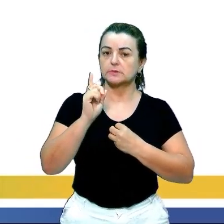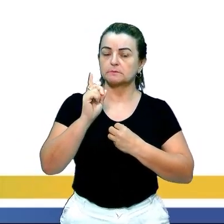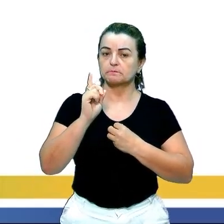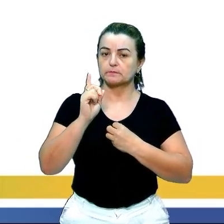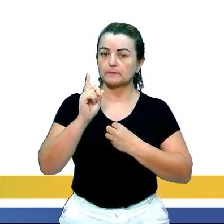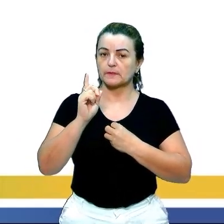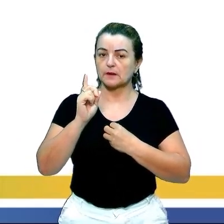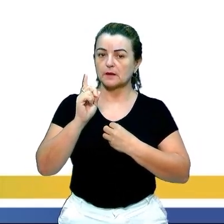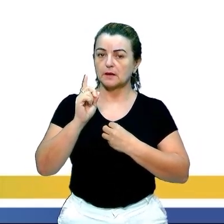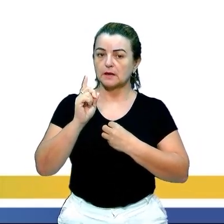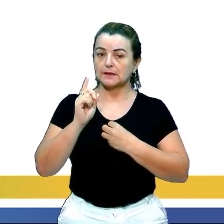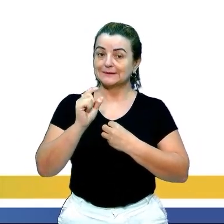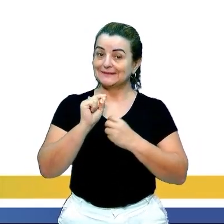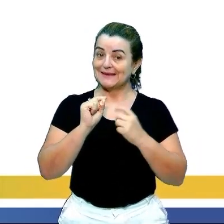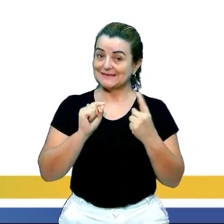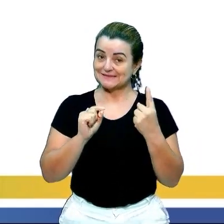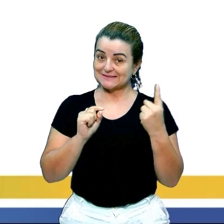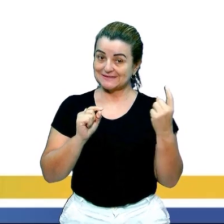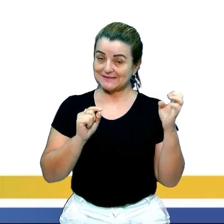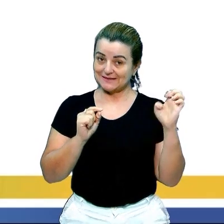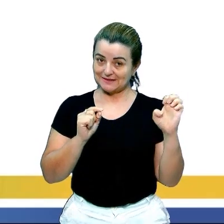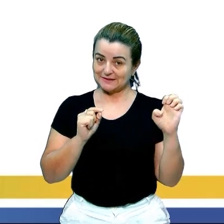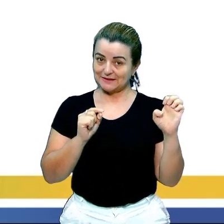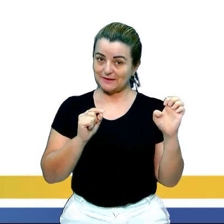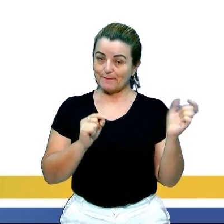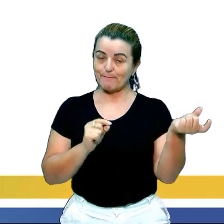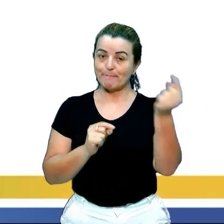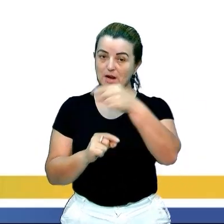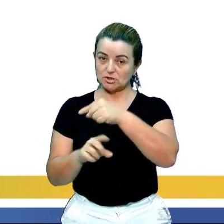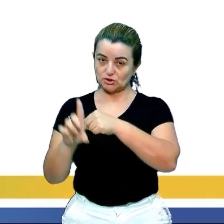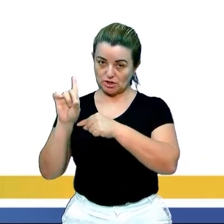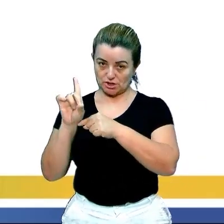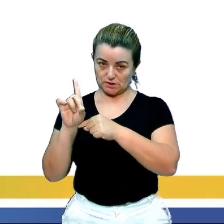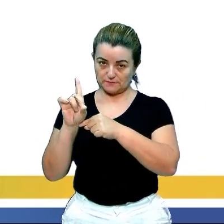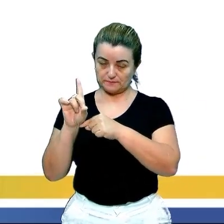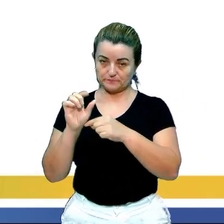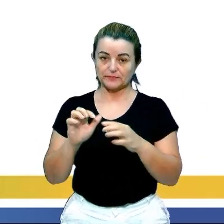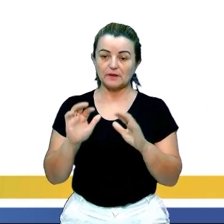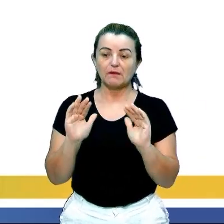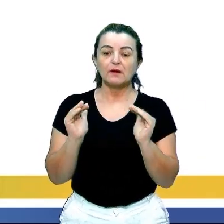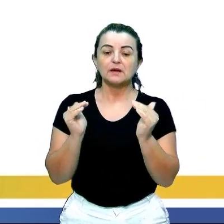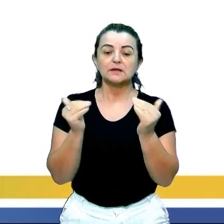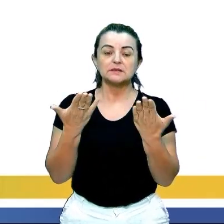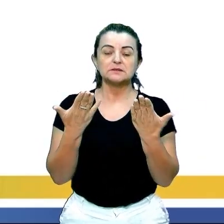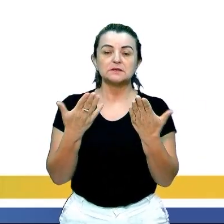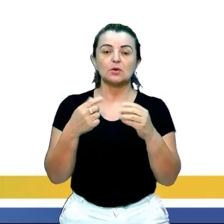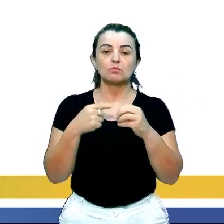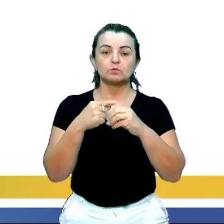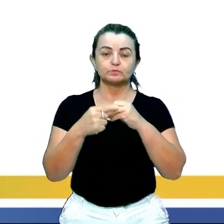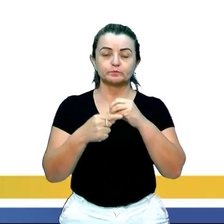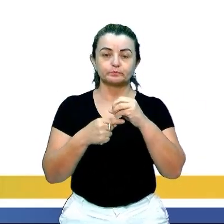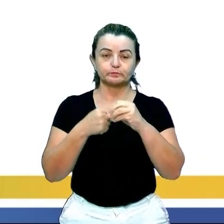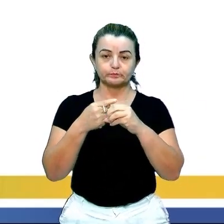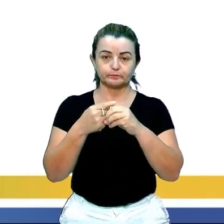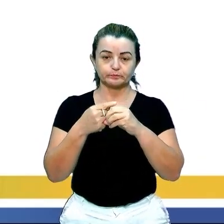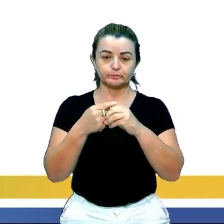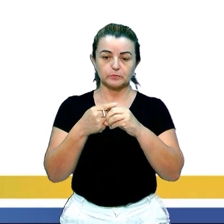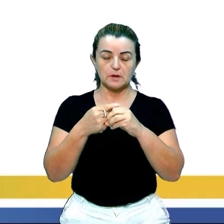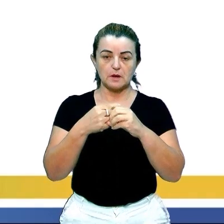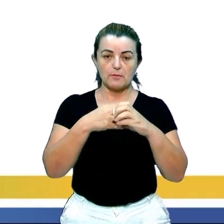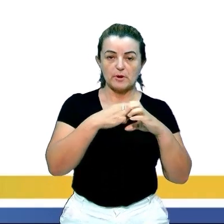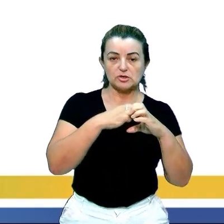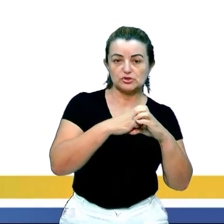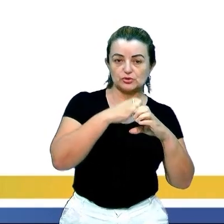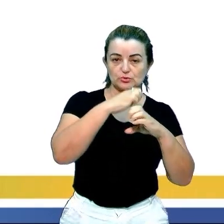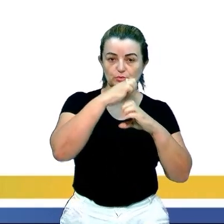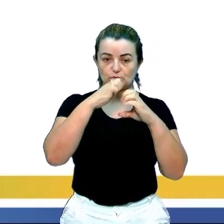da esquerda para a direita. Então, quem seria o átomo que seria mais difícil aí você remover o